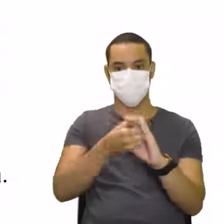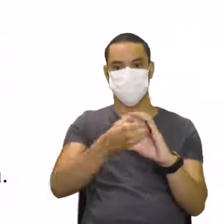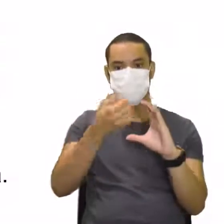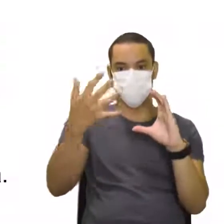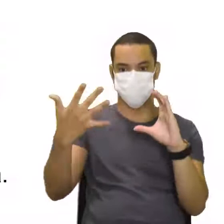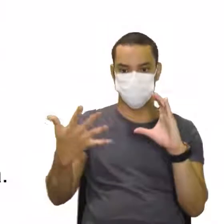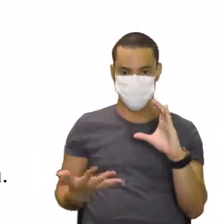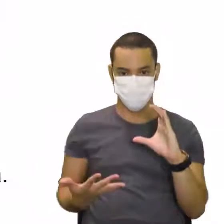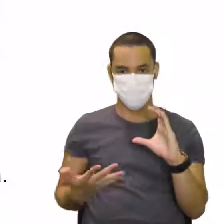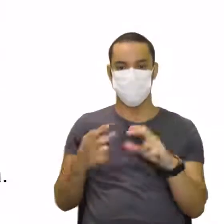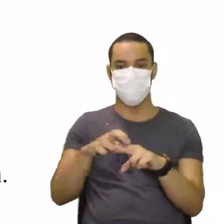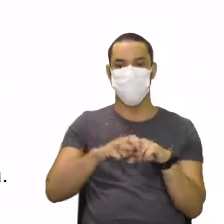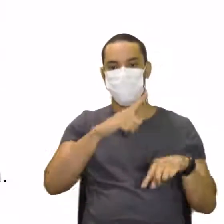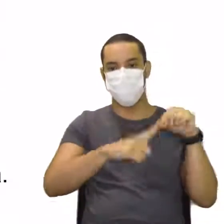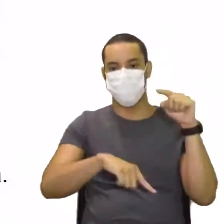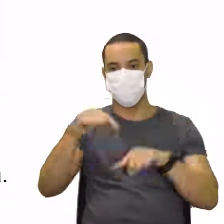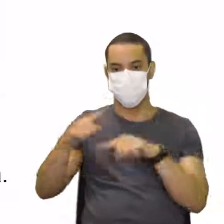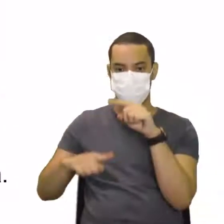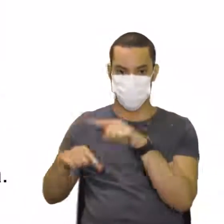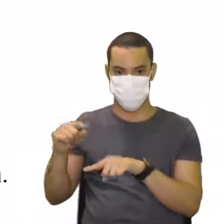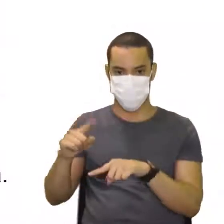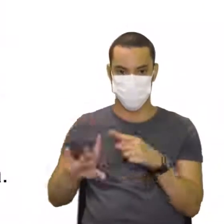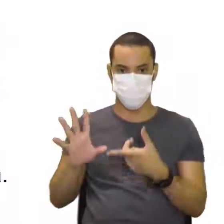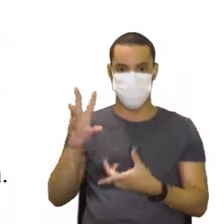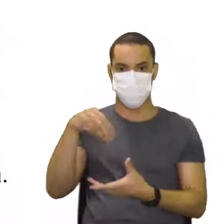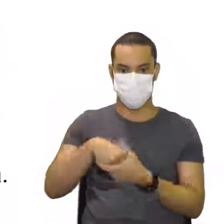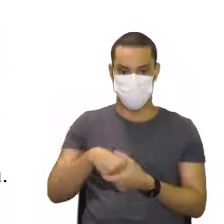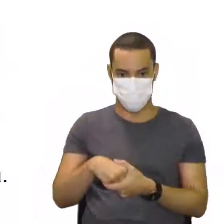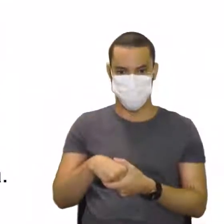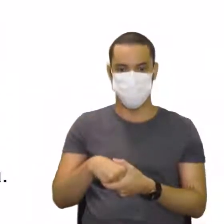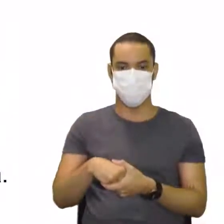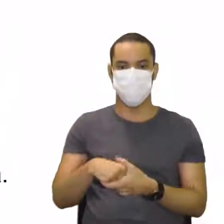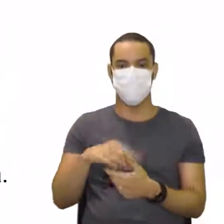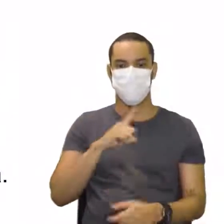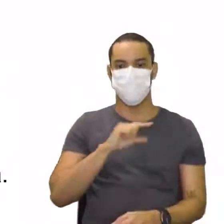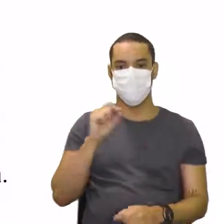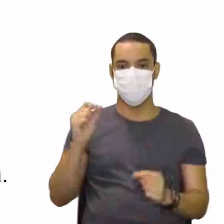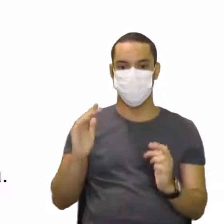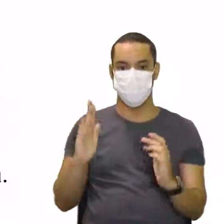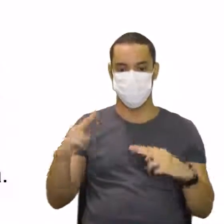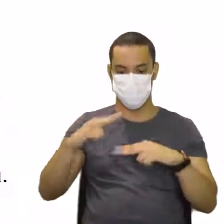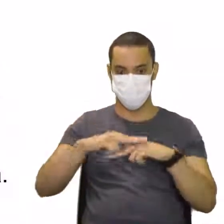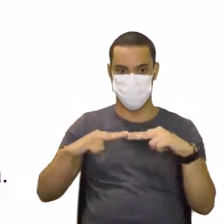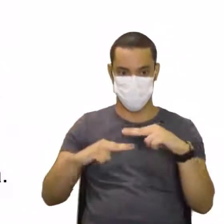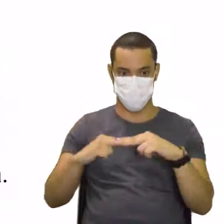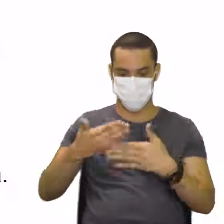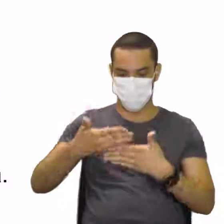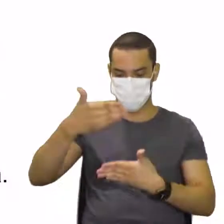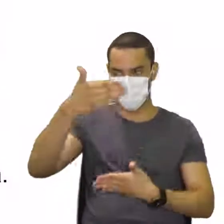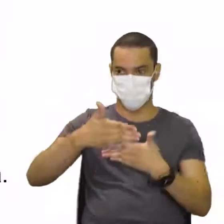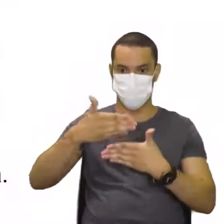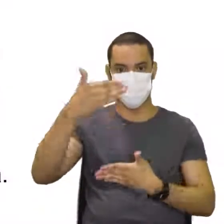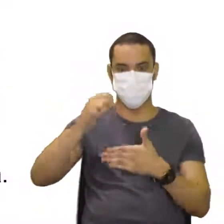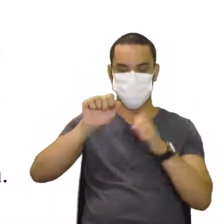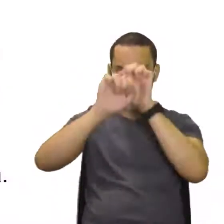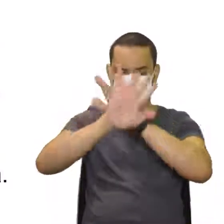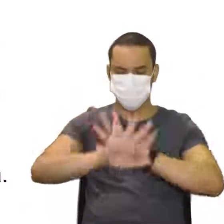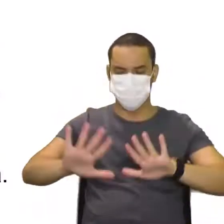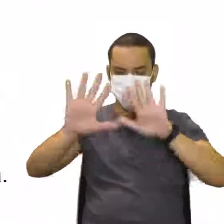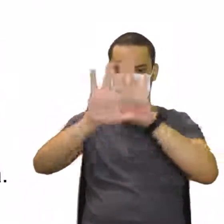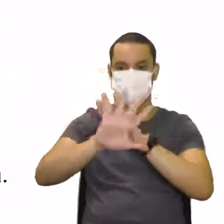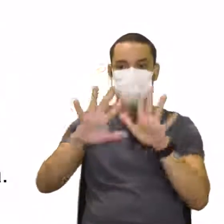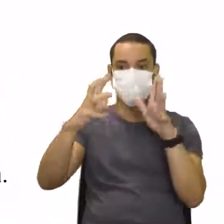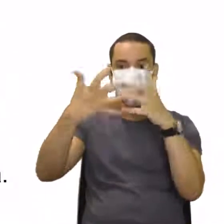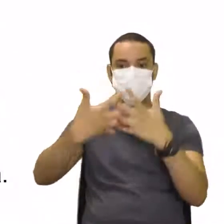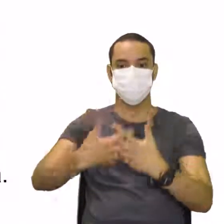cristal. Esses materiais, né, esse material no caso, fica entre duas lâminas transparentes e funciona